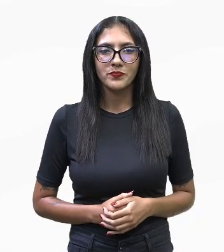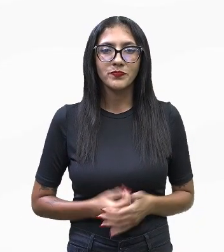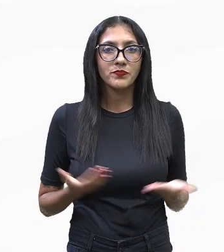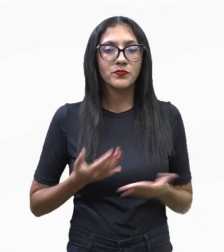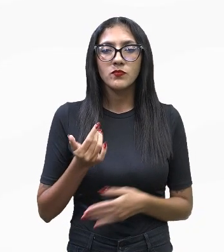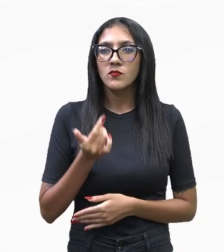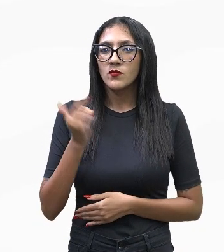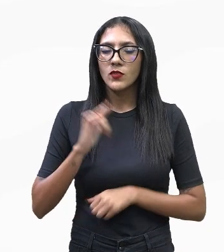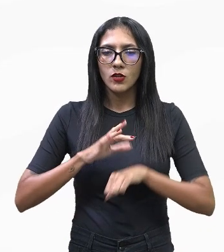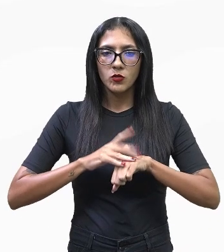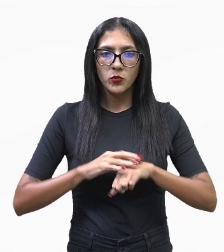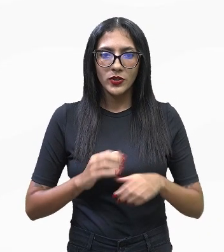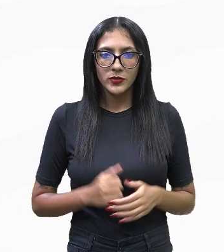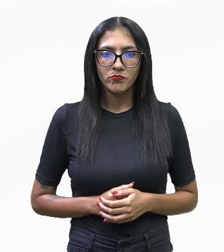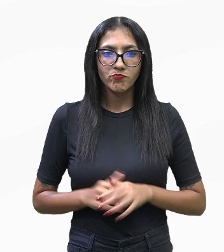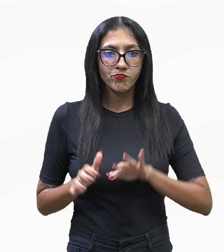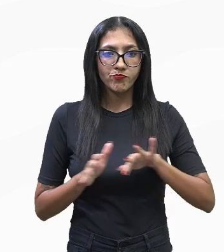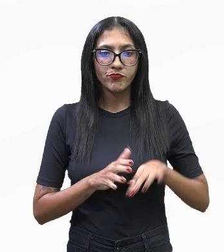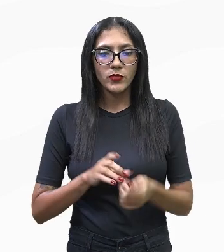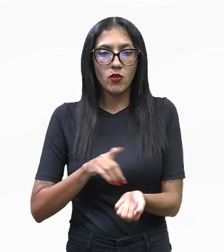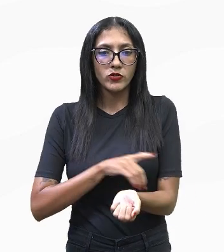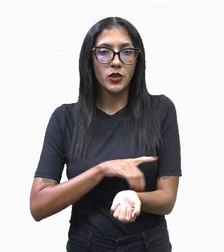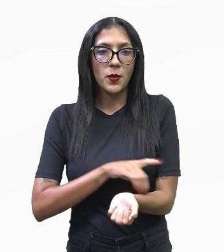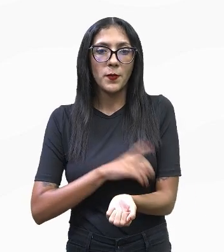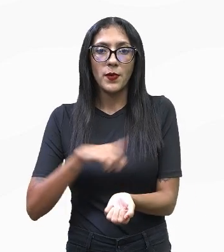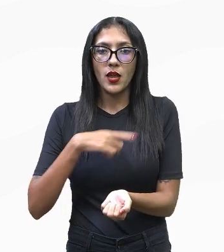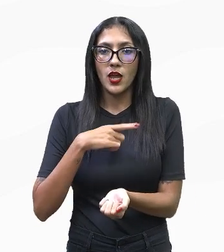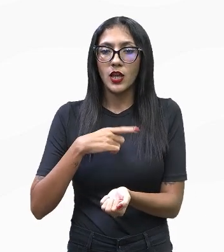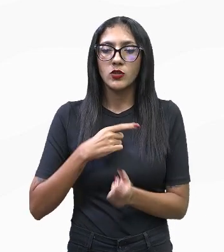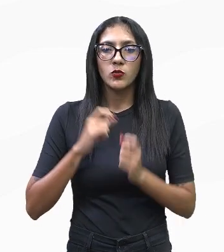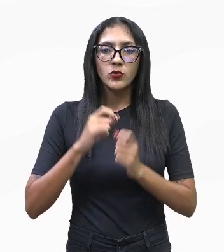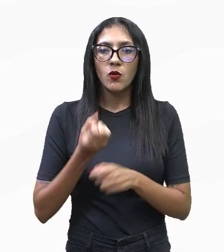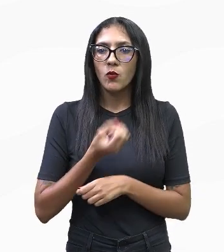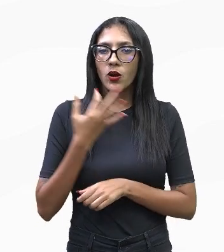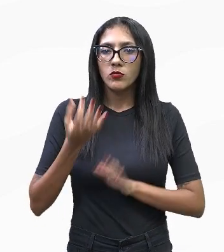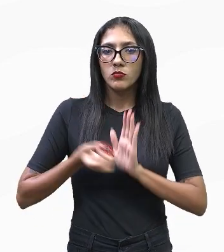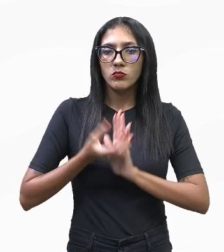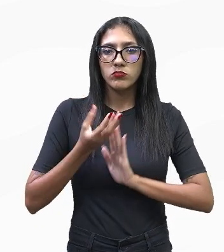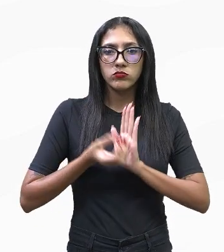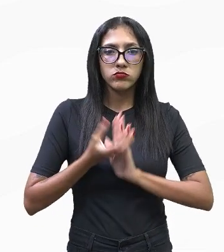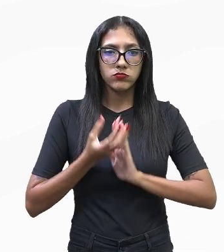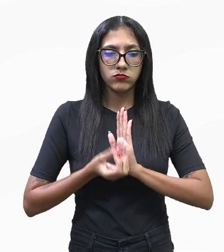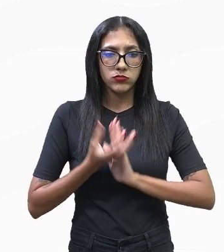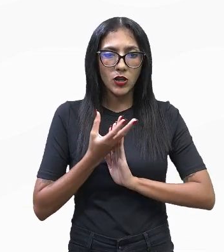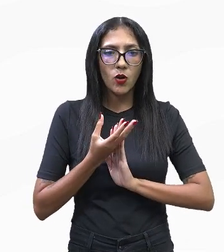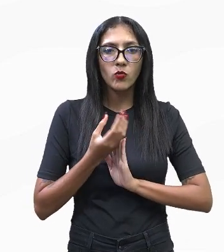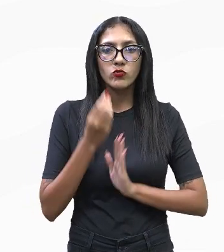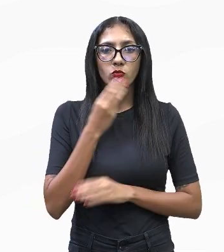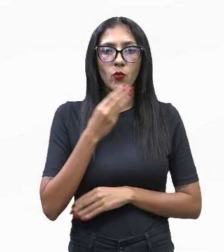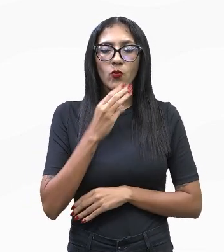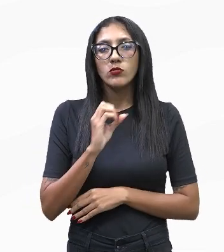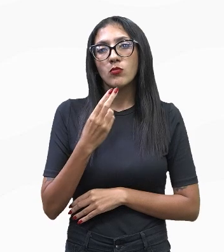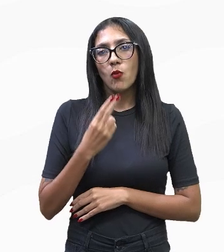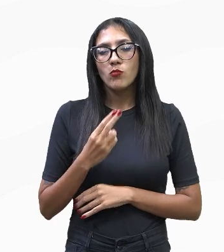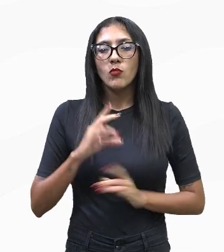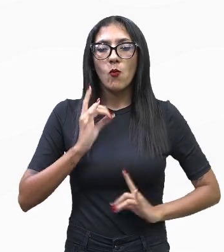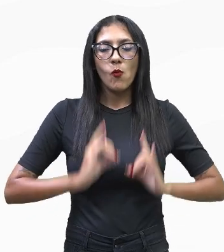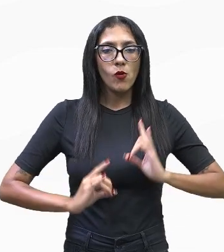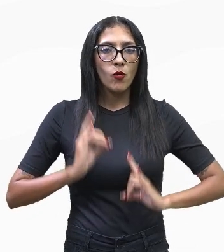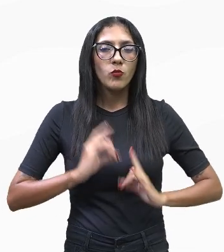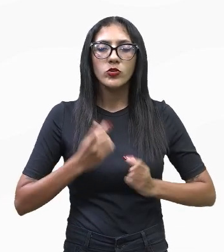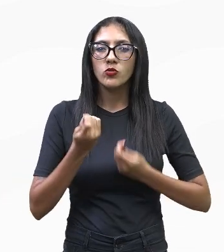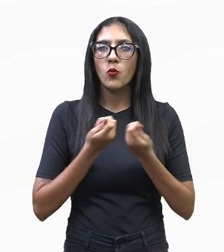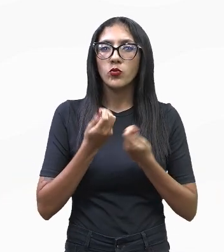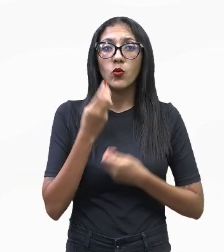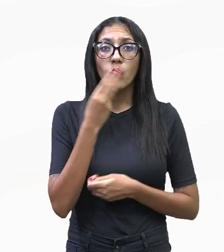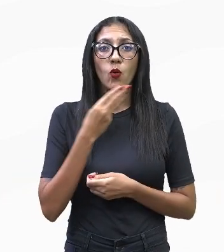então? Veja aí, o diabetes é uma doença causada pela produção insuficiente ou a má absorção de insulina, hormônio que regula a glicose